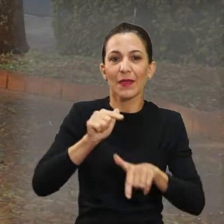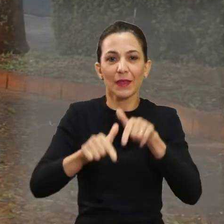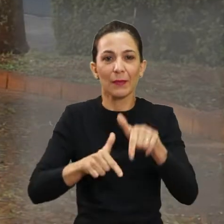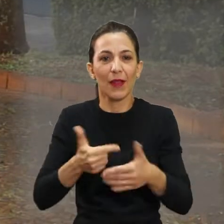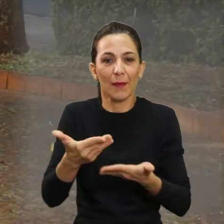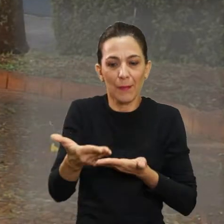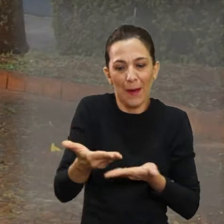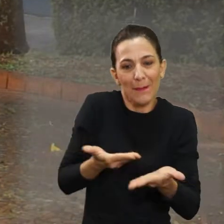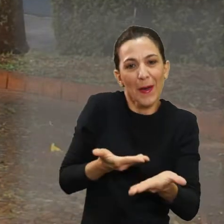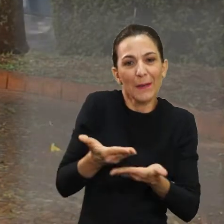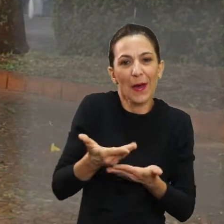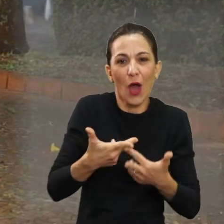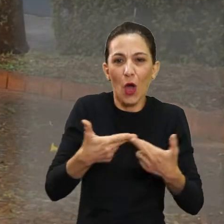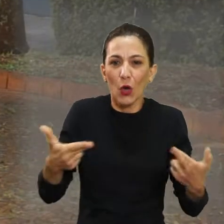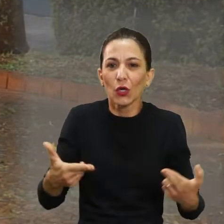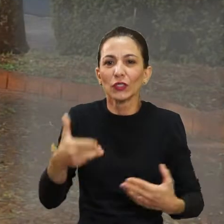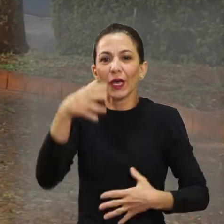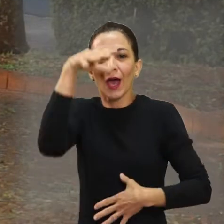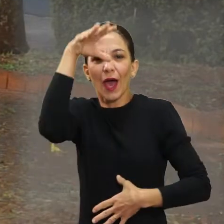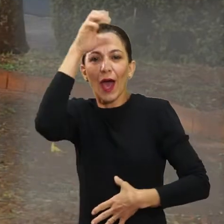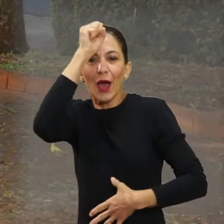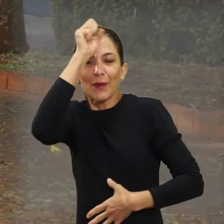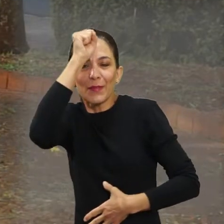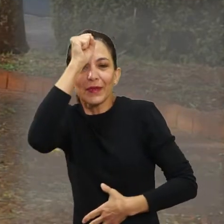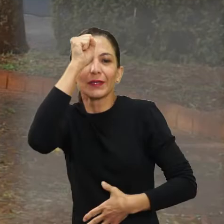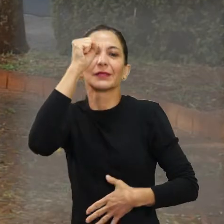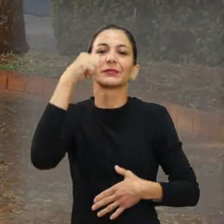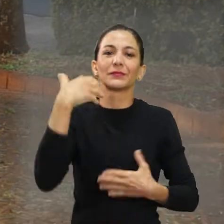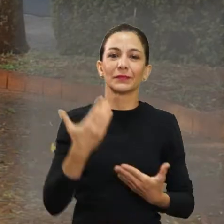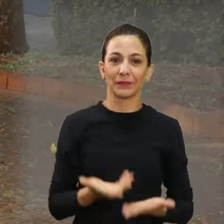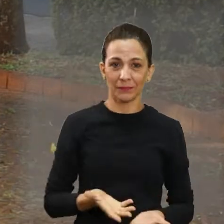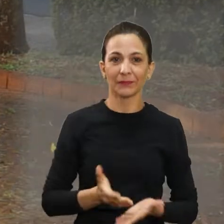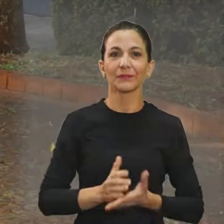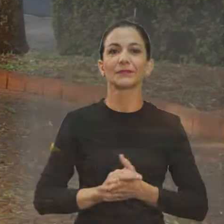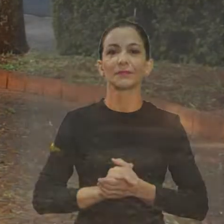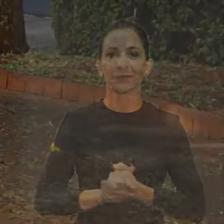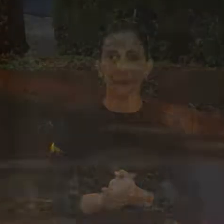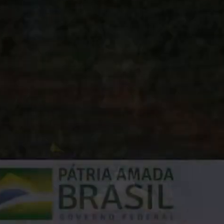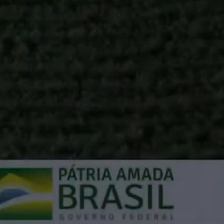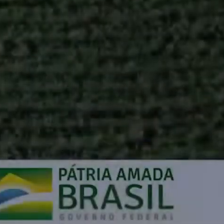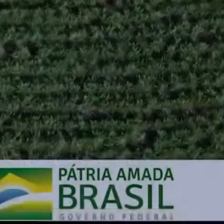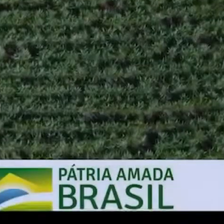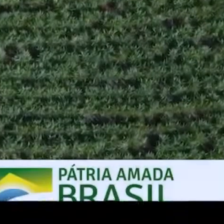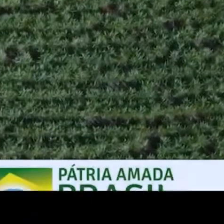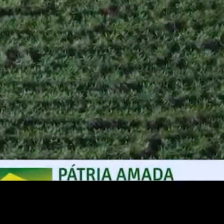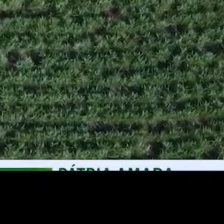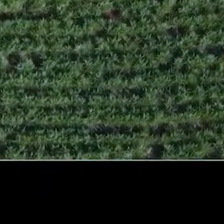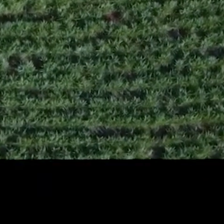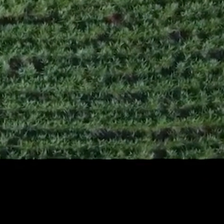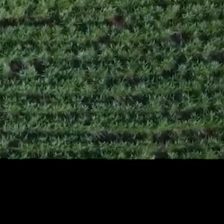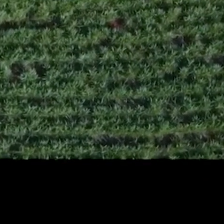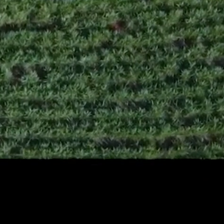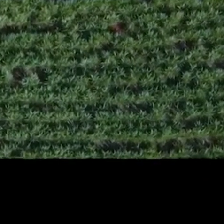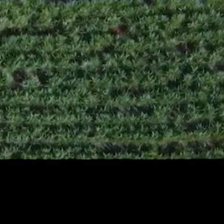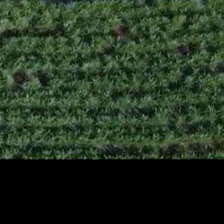você acaba conhecendo essas pessoas, e sempre que você tem um trabalho em equipe, você aprende muita coisa, né?